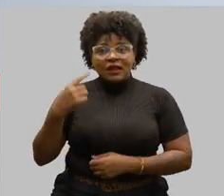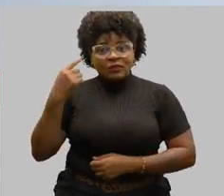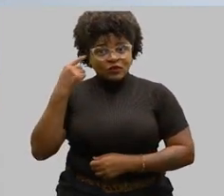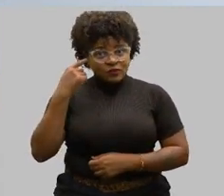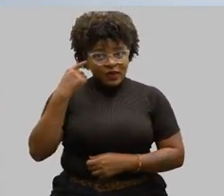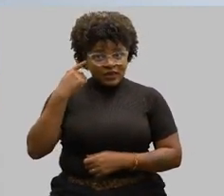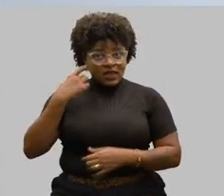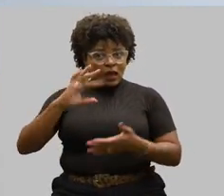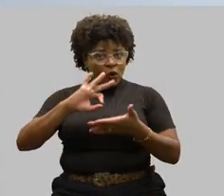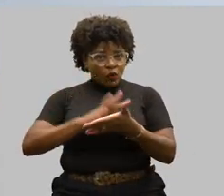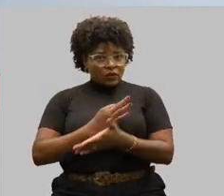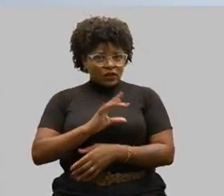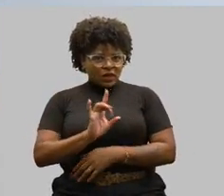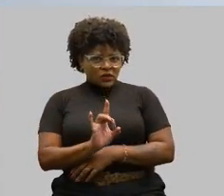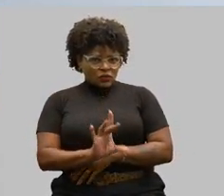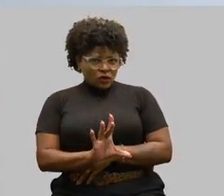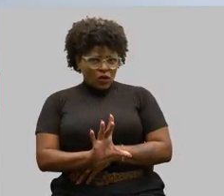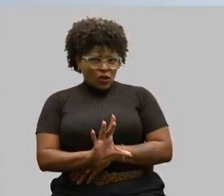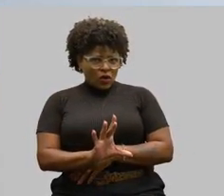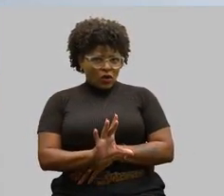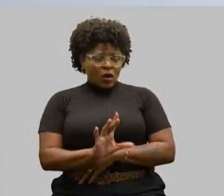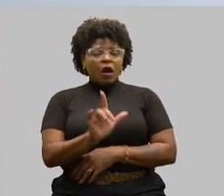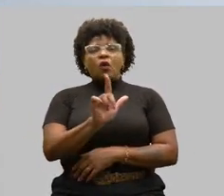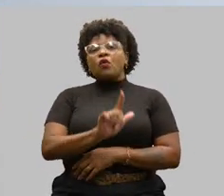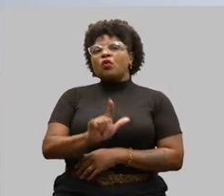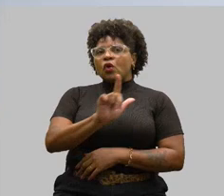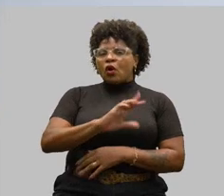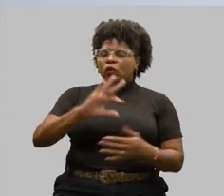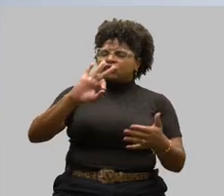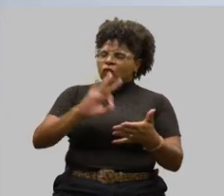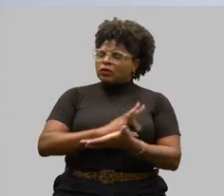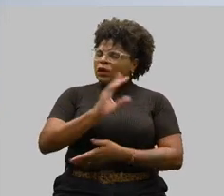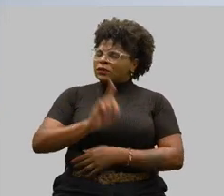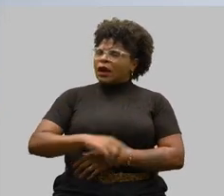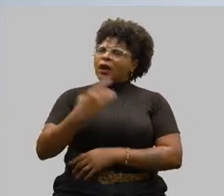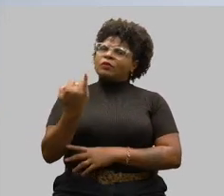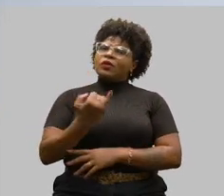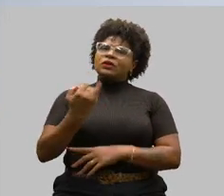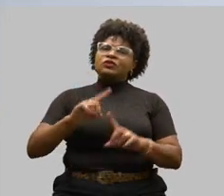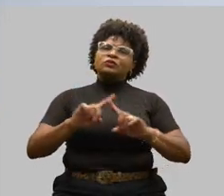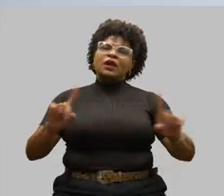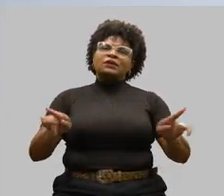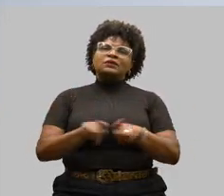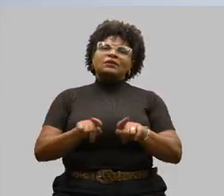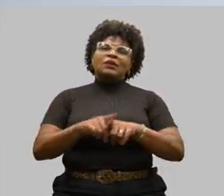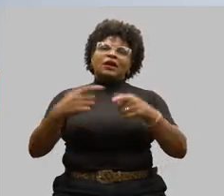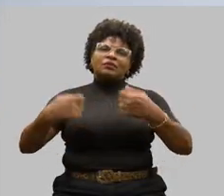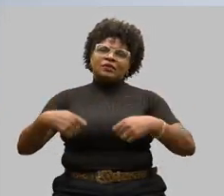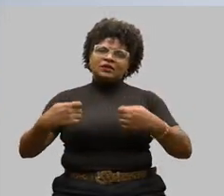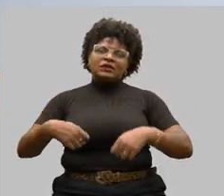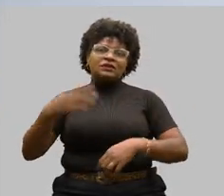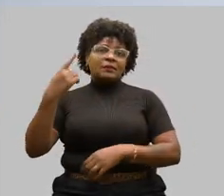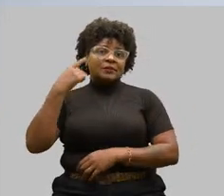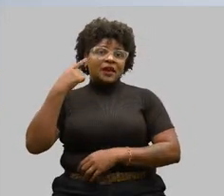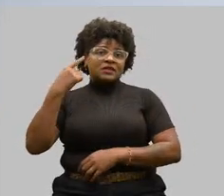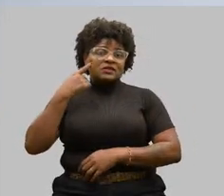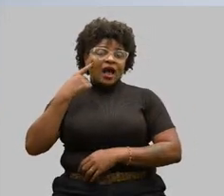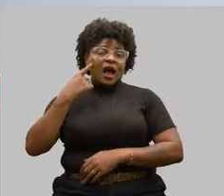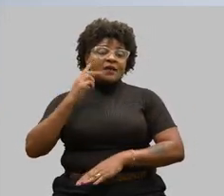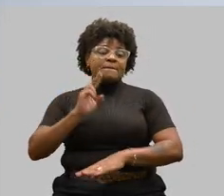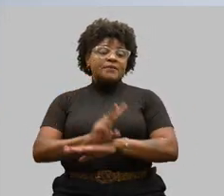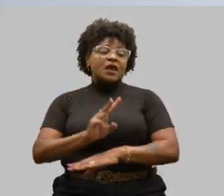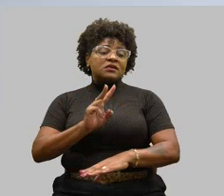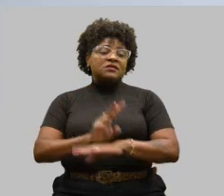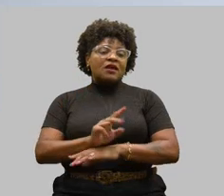contratação obviamente ela é fundamental mas nós precisamos pensar na retenção e principalmente